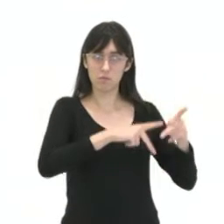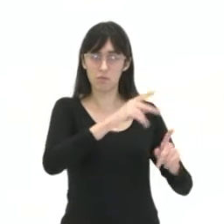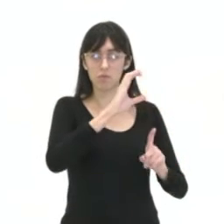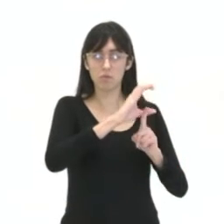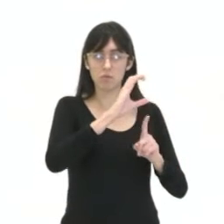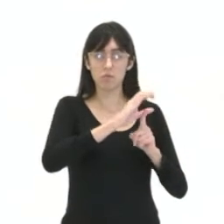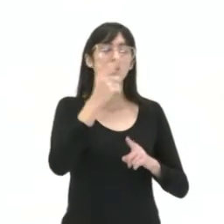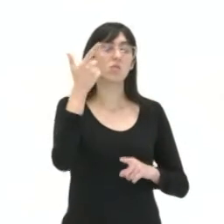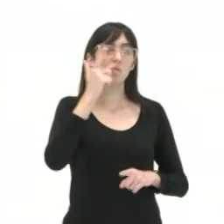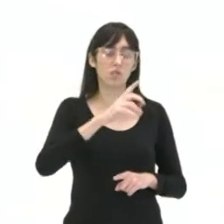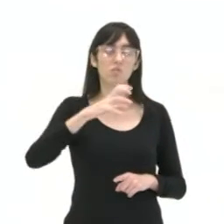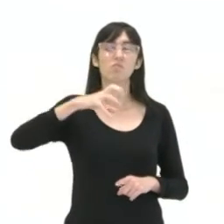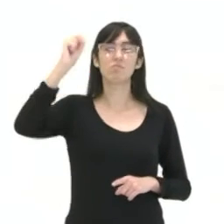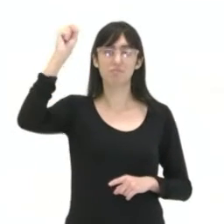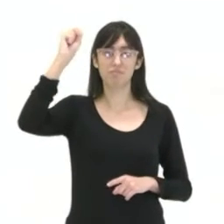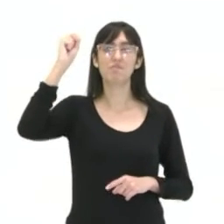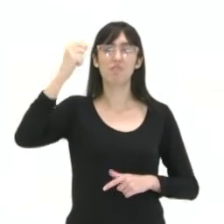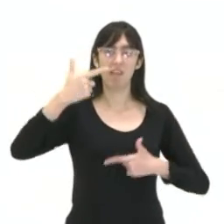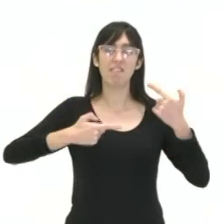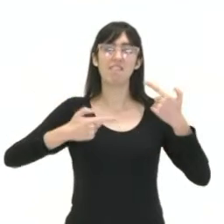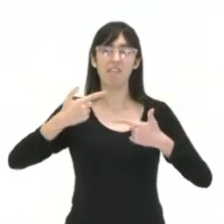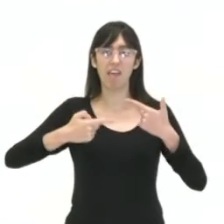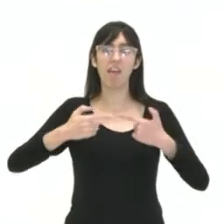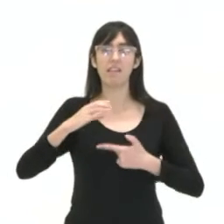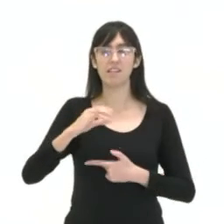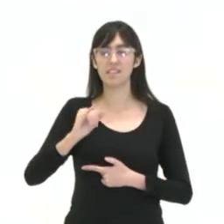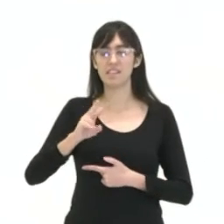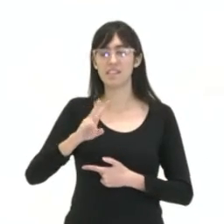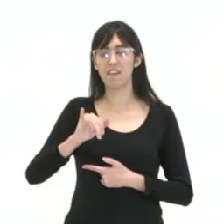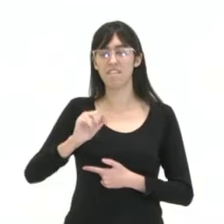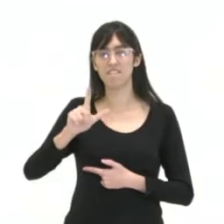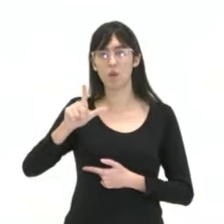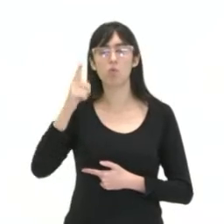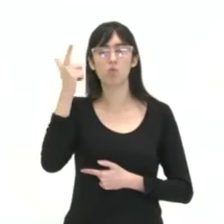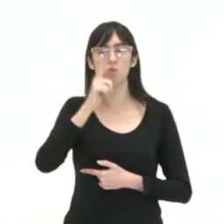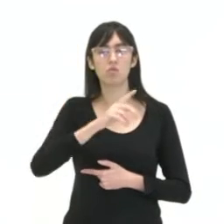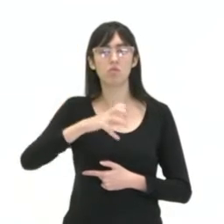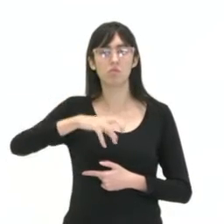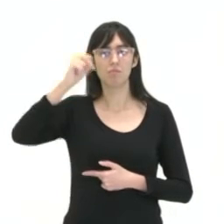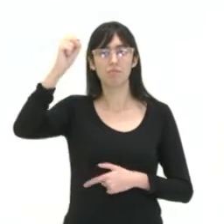ganham a guerra civil na China, exilando os